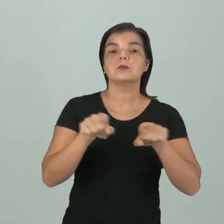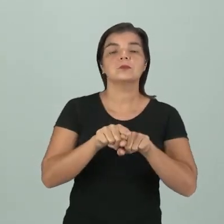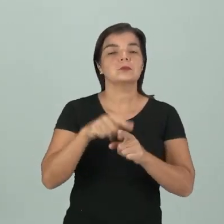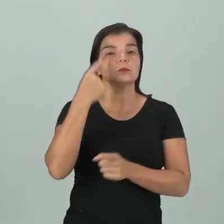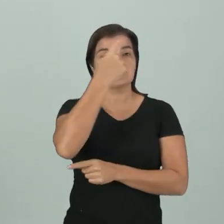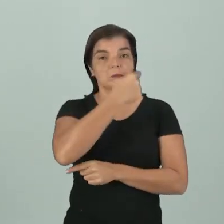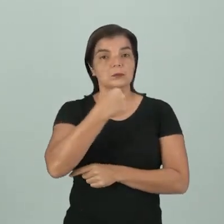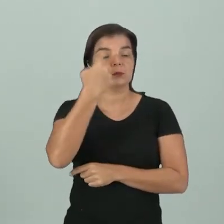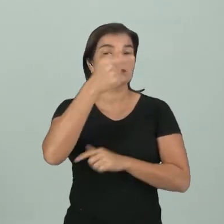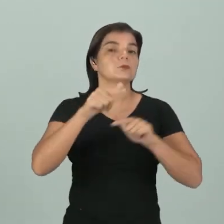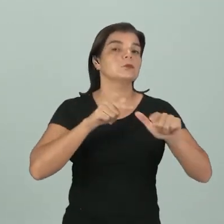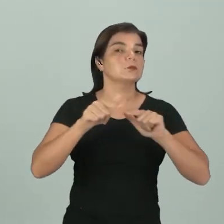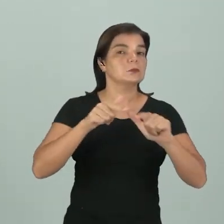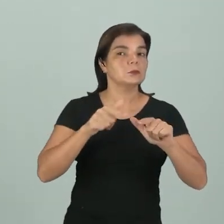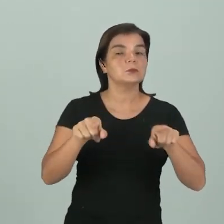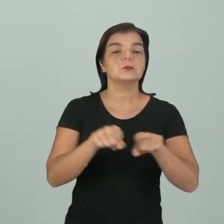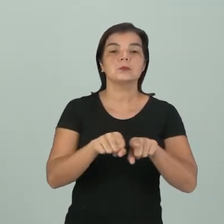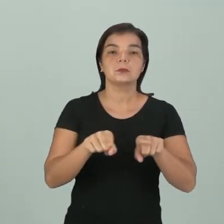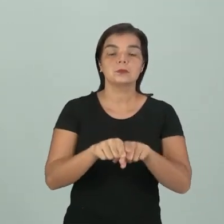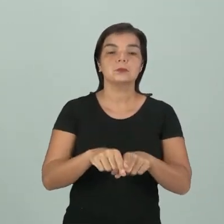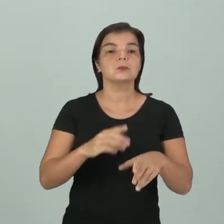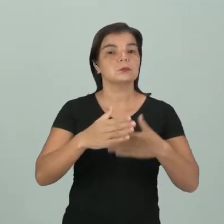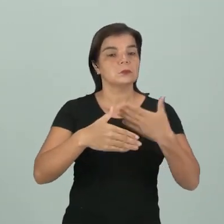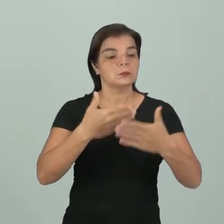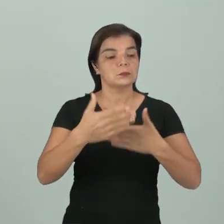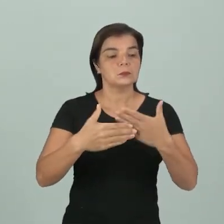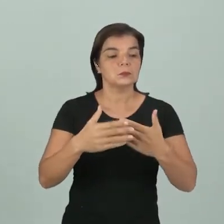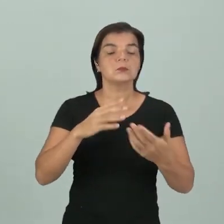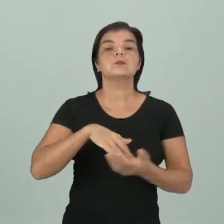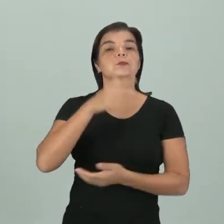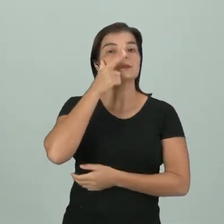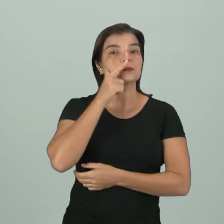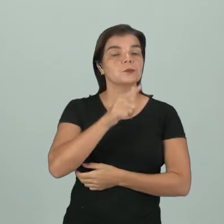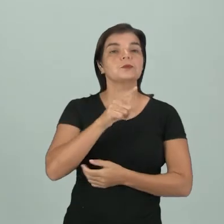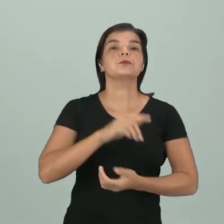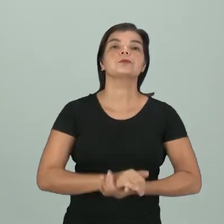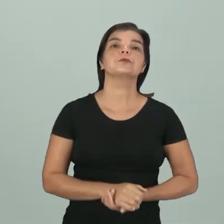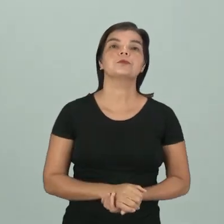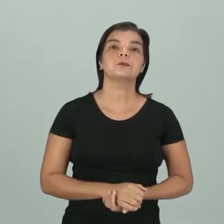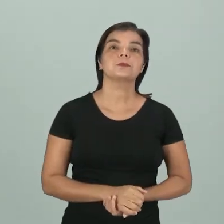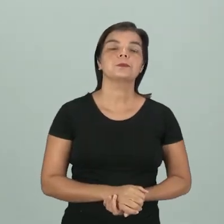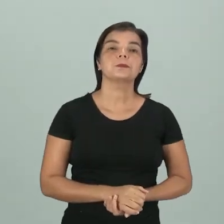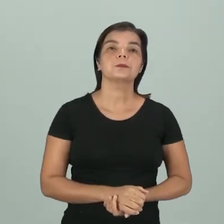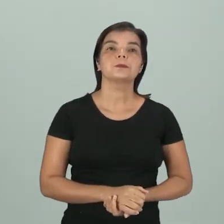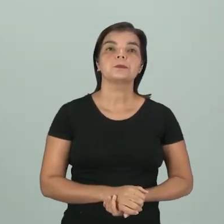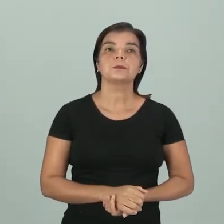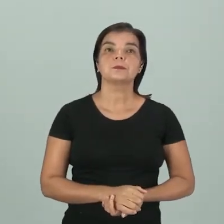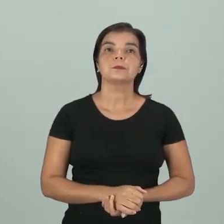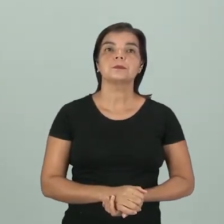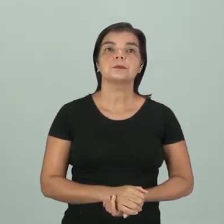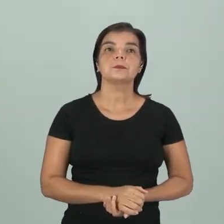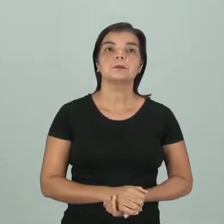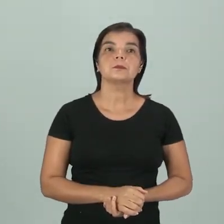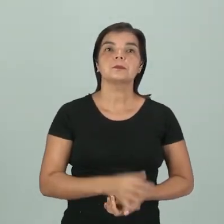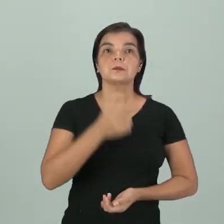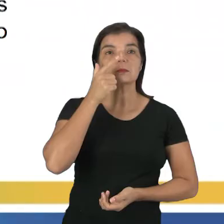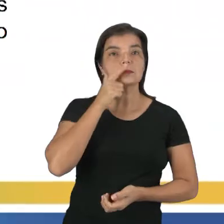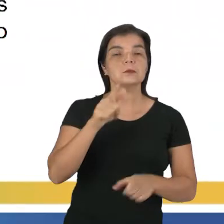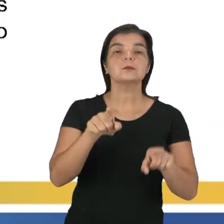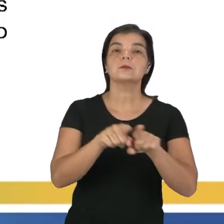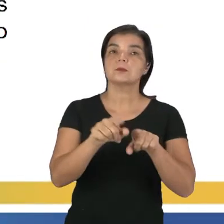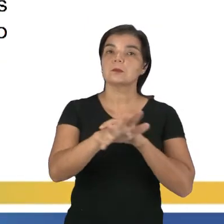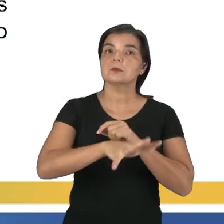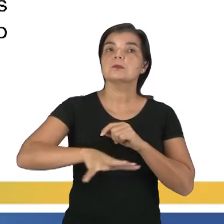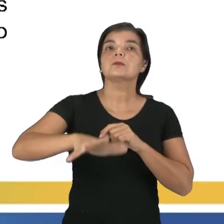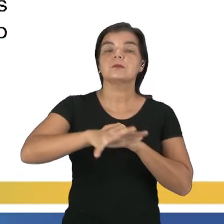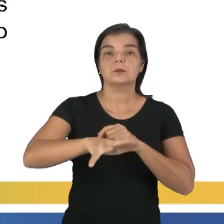horas de trabalho estipulada, e a partir daí a gente vai tendo algumas conquistas, certo? Continuando, observem aí. As